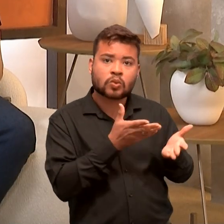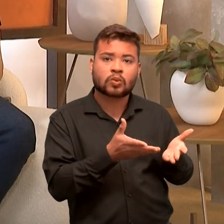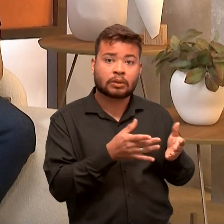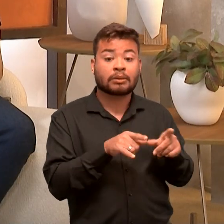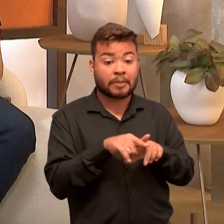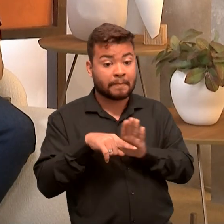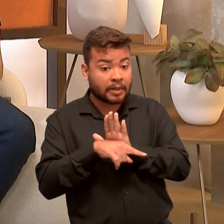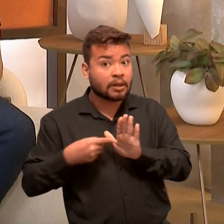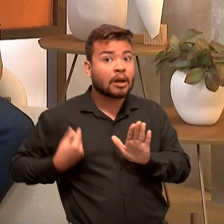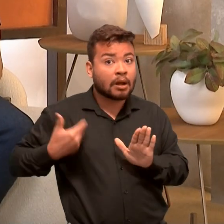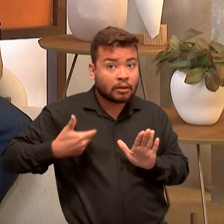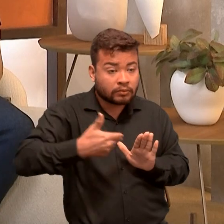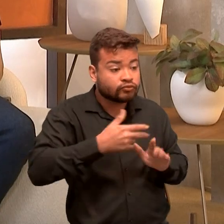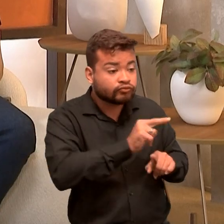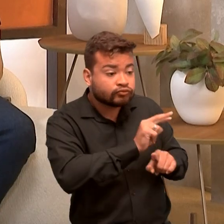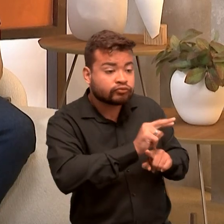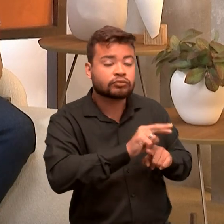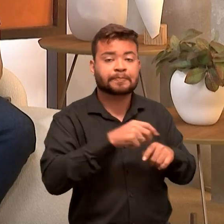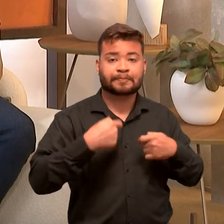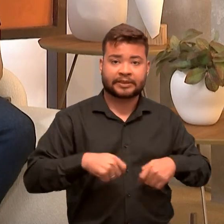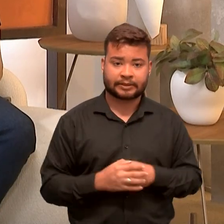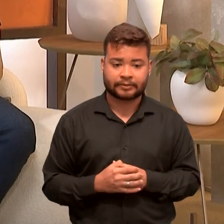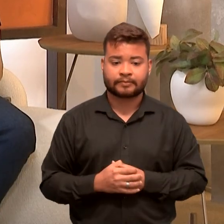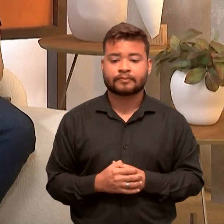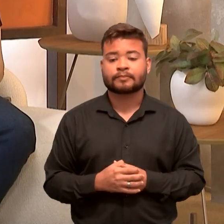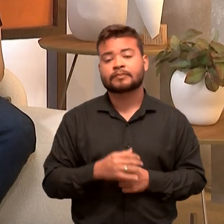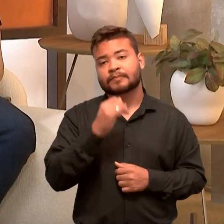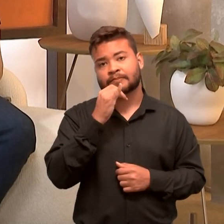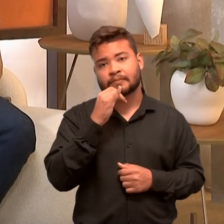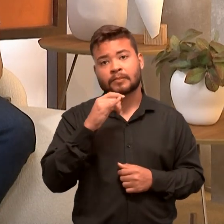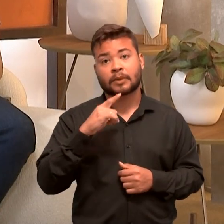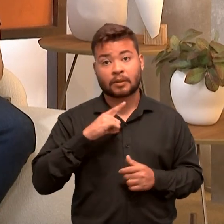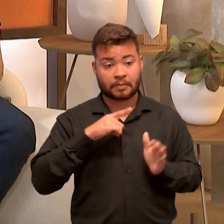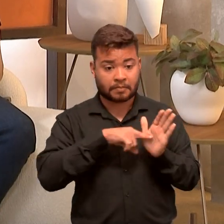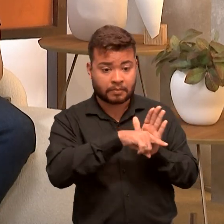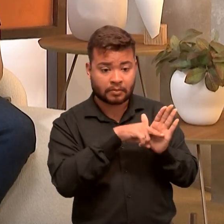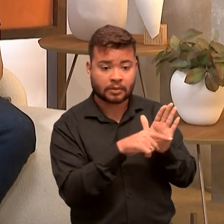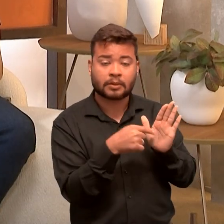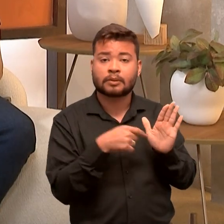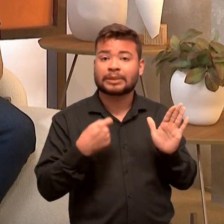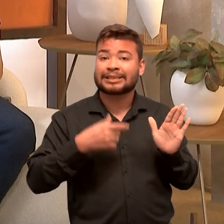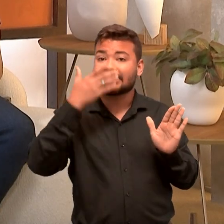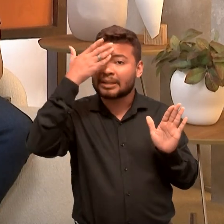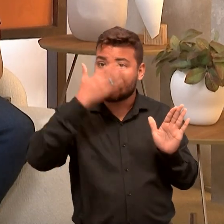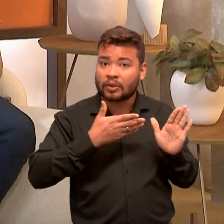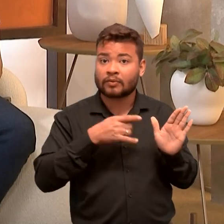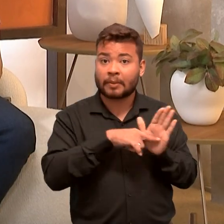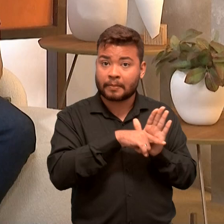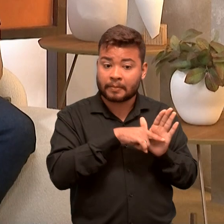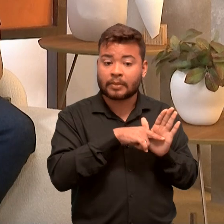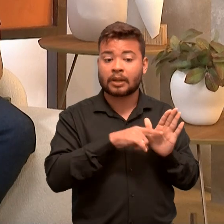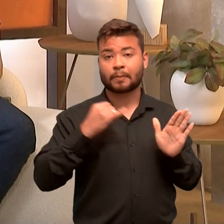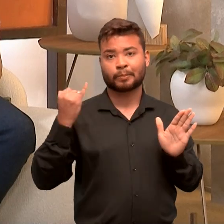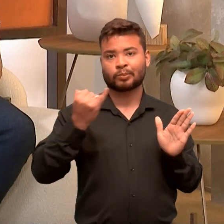da pesquisa. Então, é muito difícil falar assim, olha, determinada pesquisa. O que se tem é que provar que a pesquisa é válida